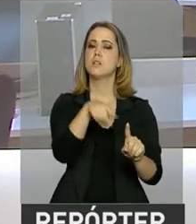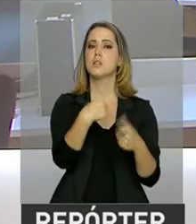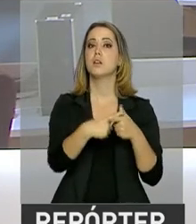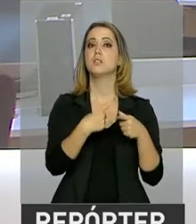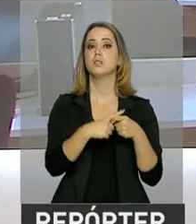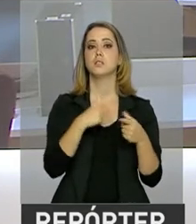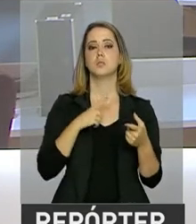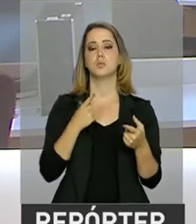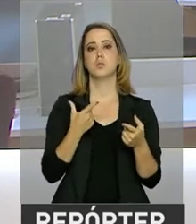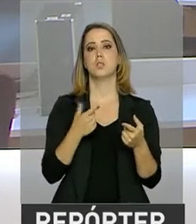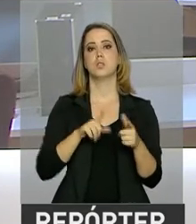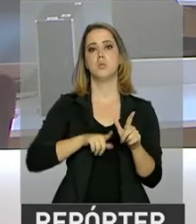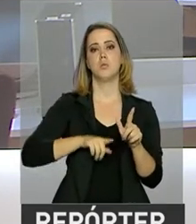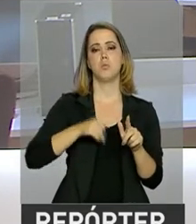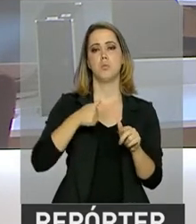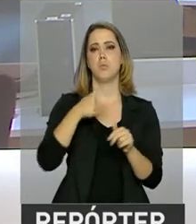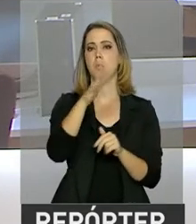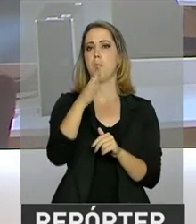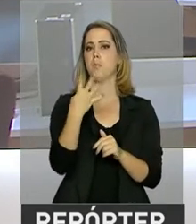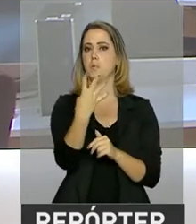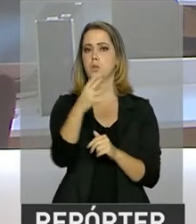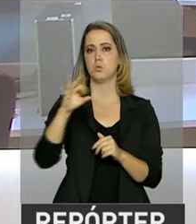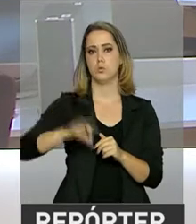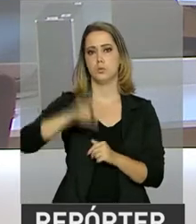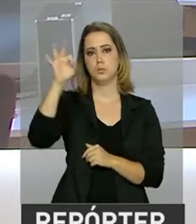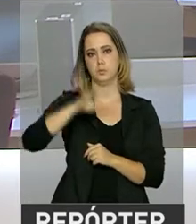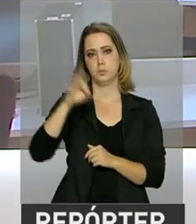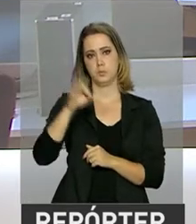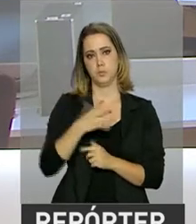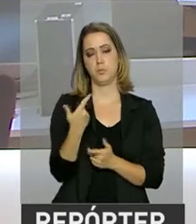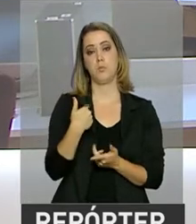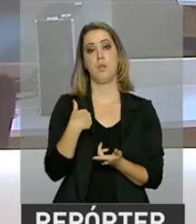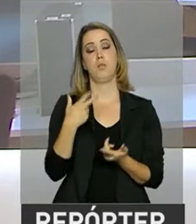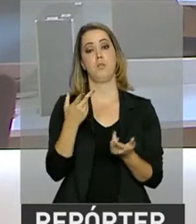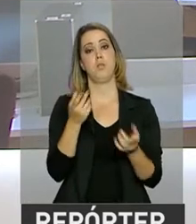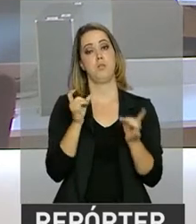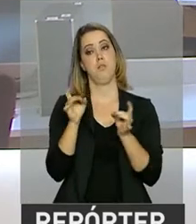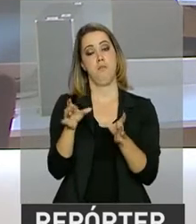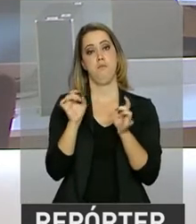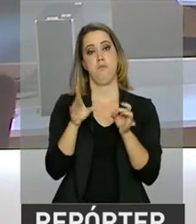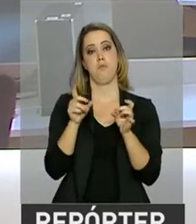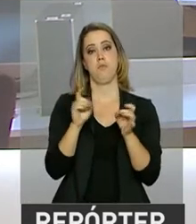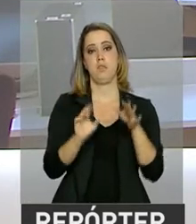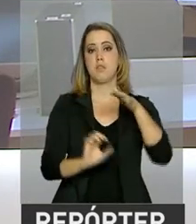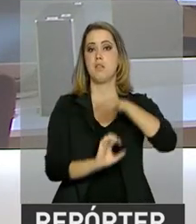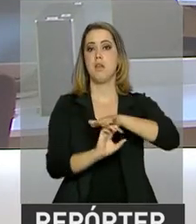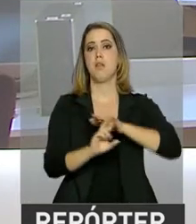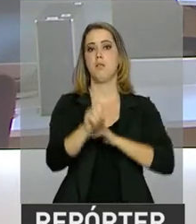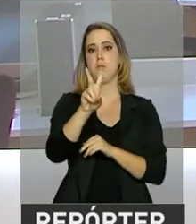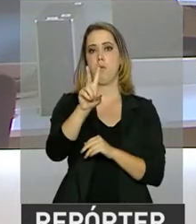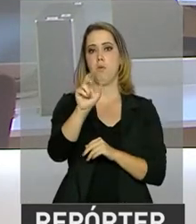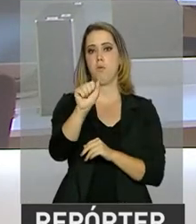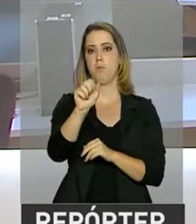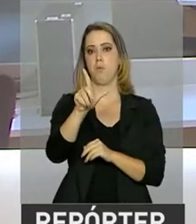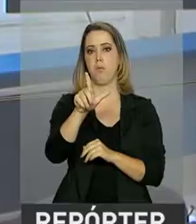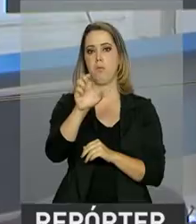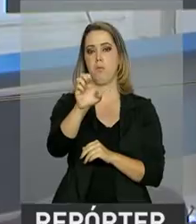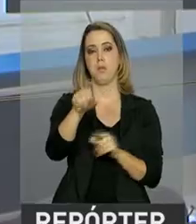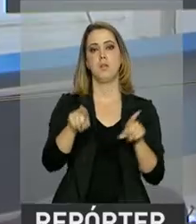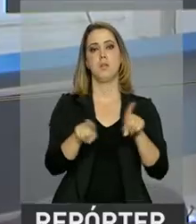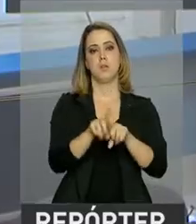principalmente pelo salto de mais de 4% das ações da mineradora Vale e também do Banco do